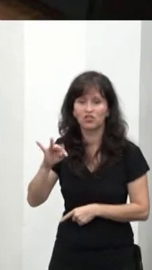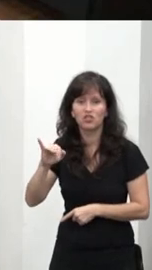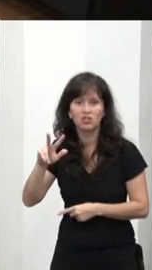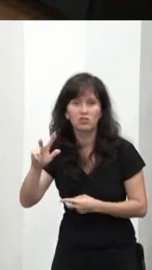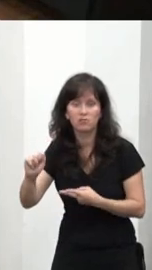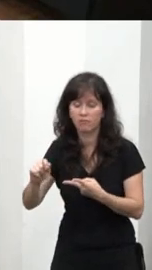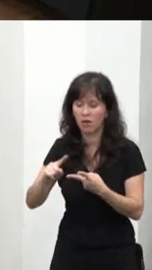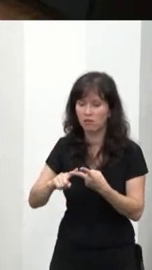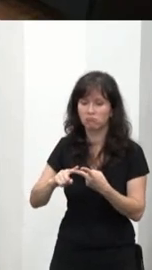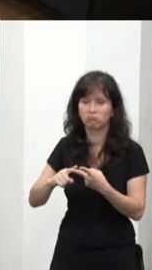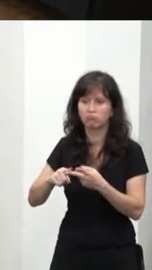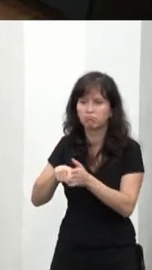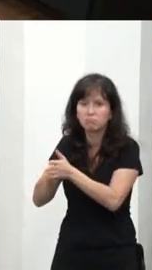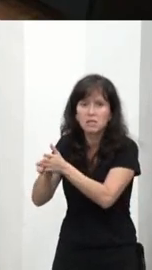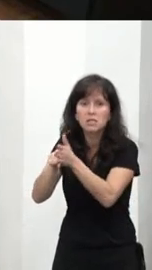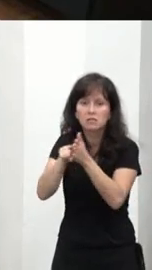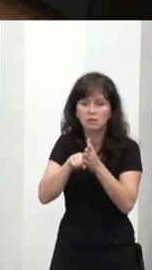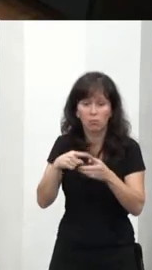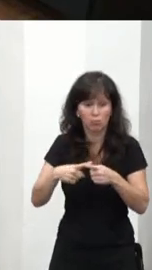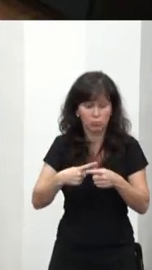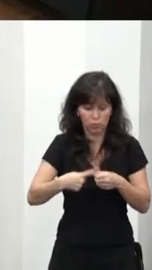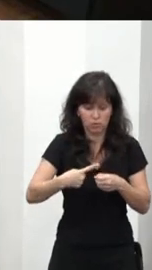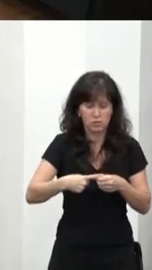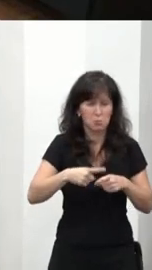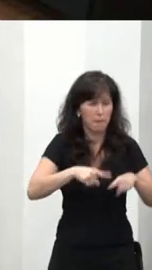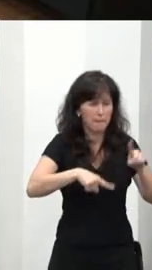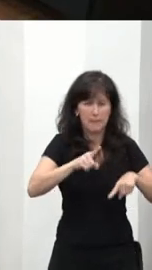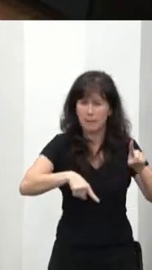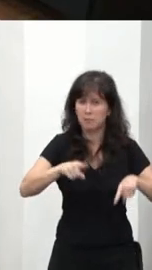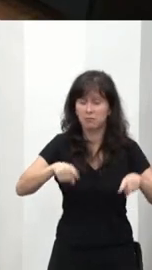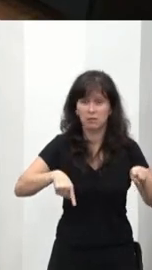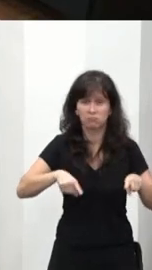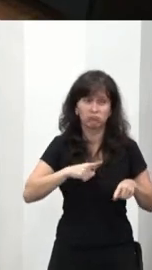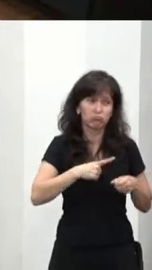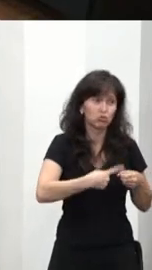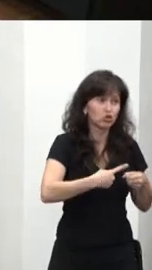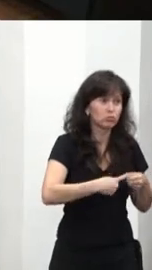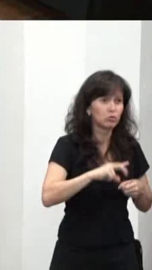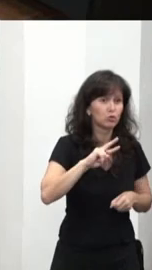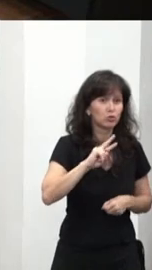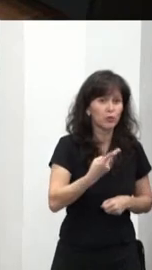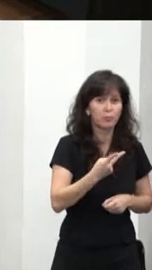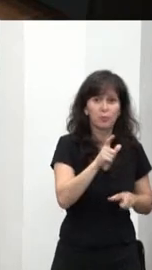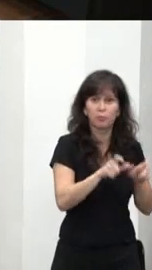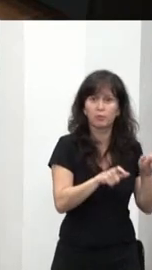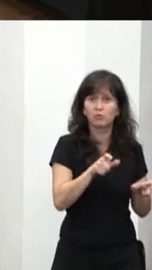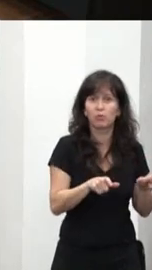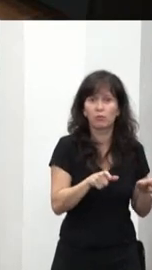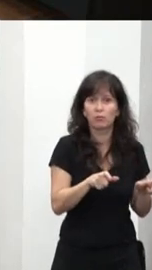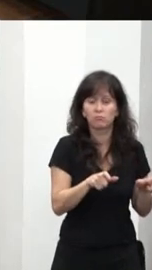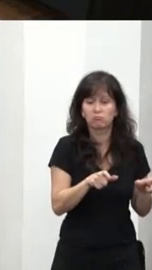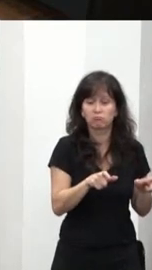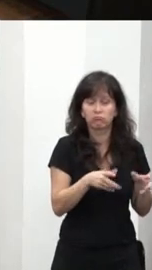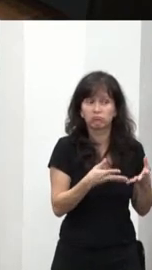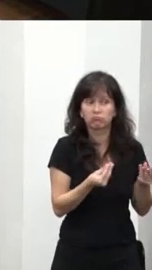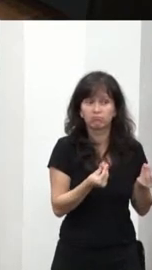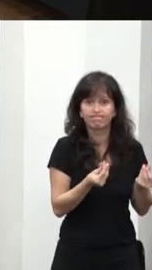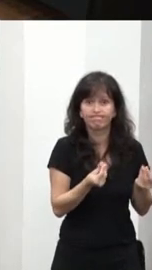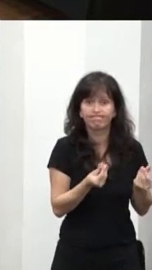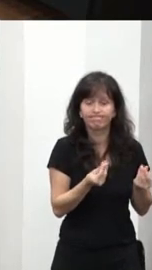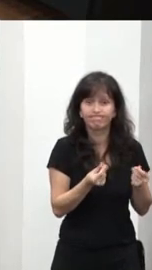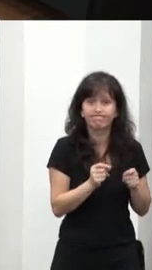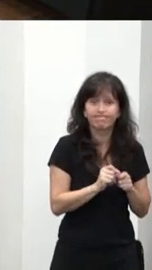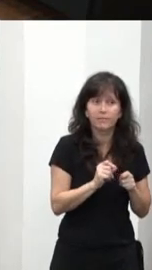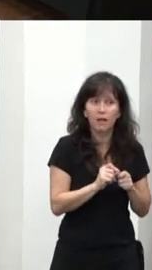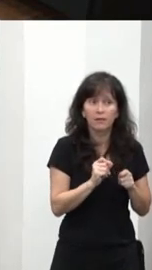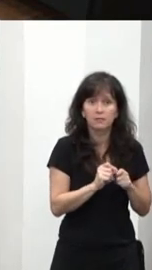municípios muito dispares no estado né Tem município com 2.000 habitantes E aí você faz o que ali tá